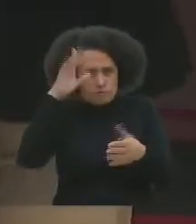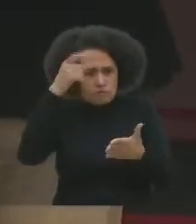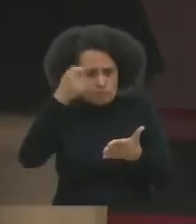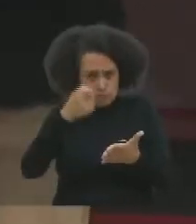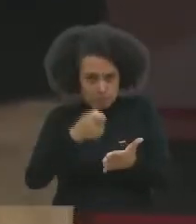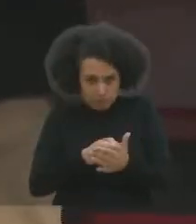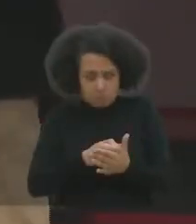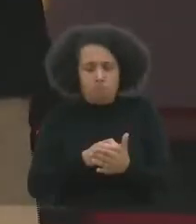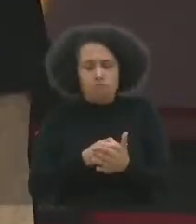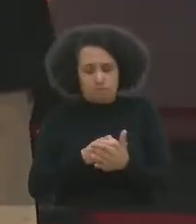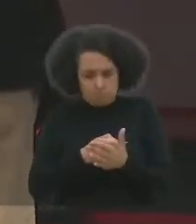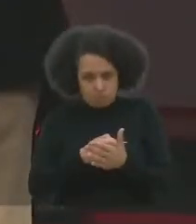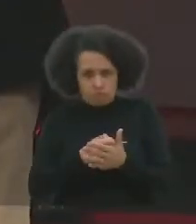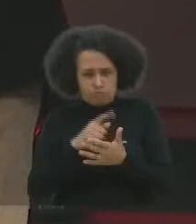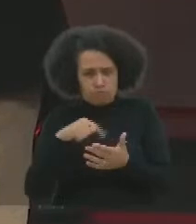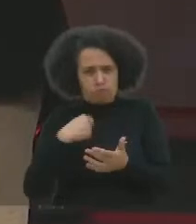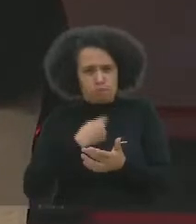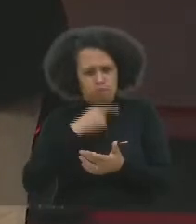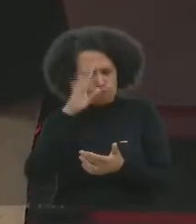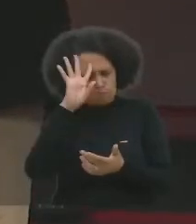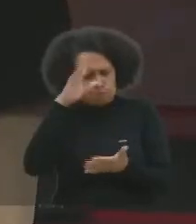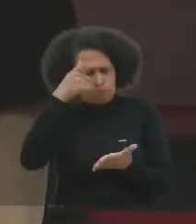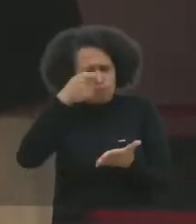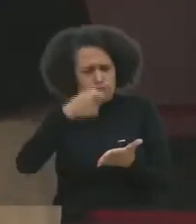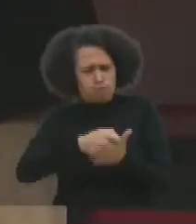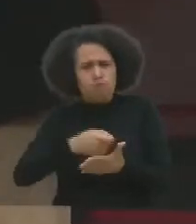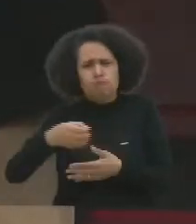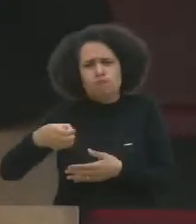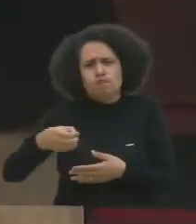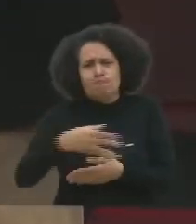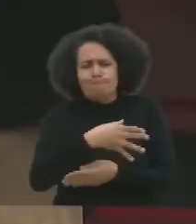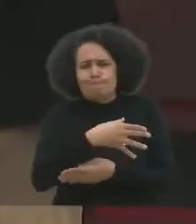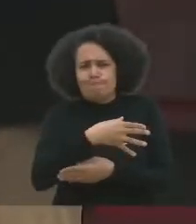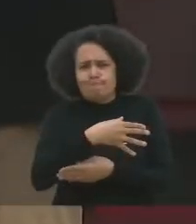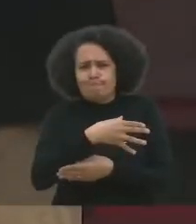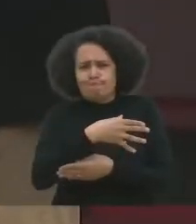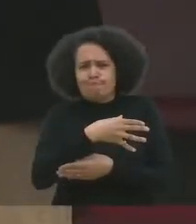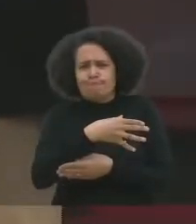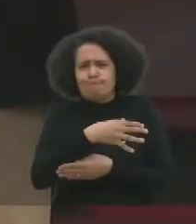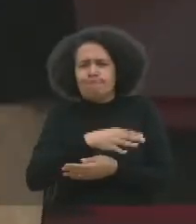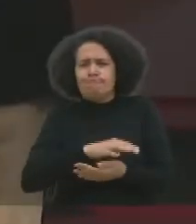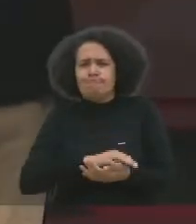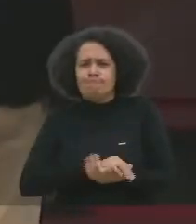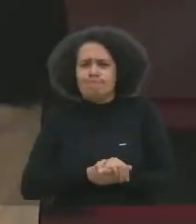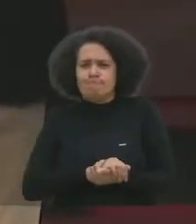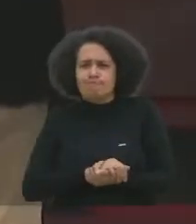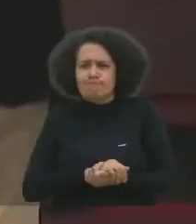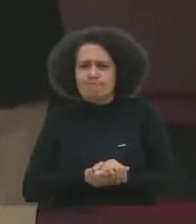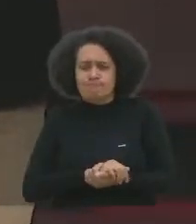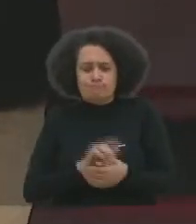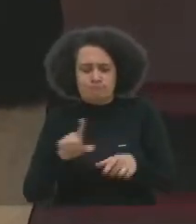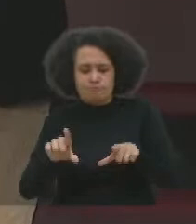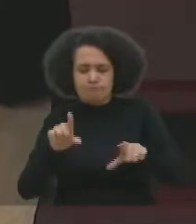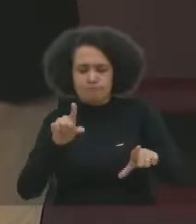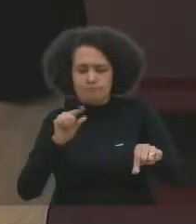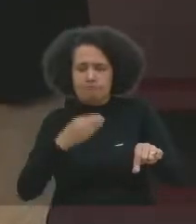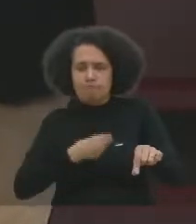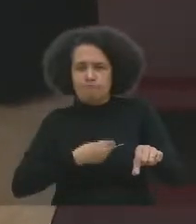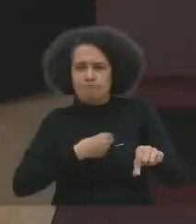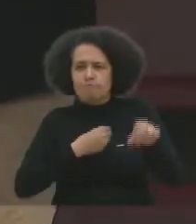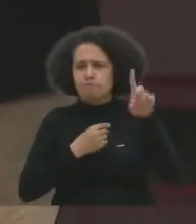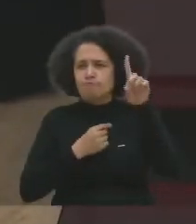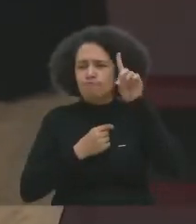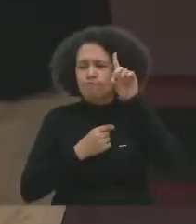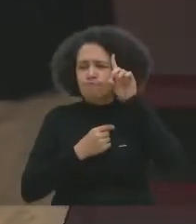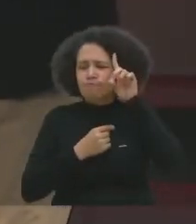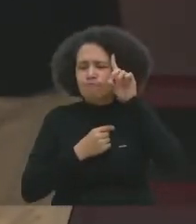quality decision. Tomemos uma decisão agora. Choose this day life. Escolha a sua vida diária.